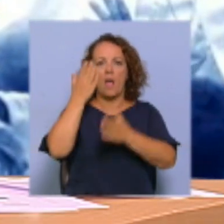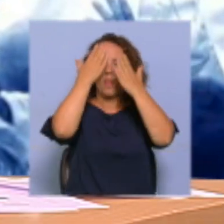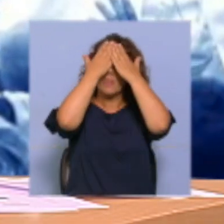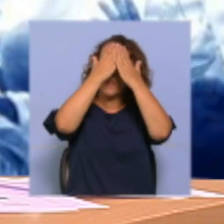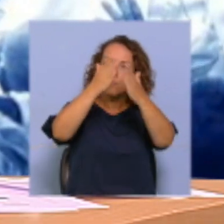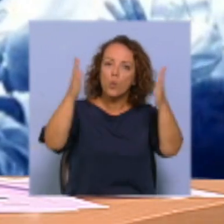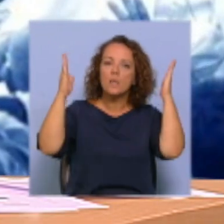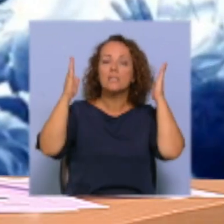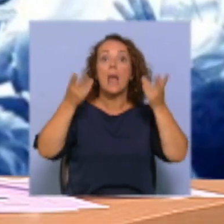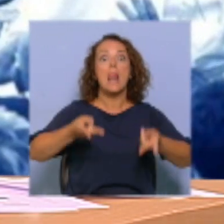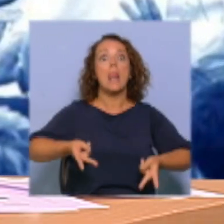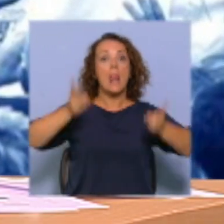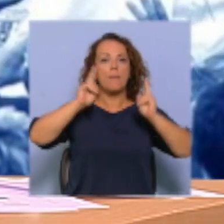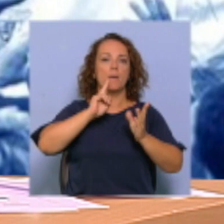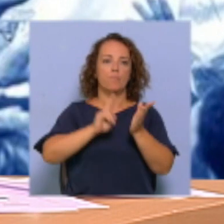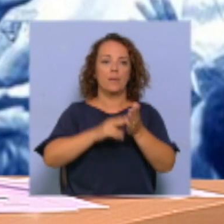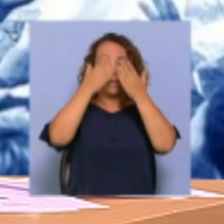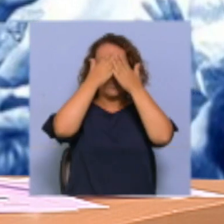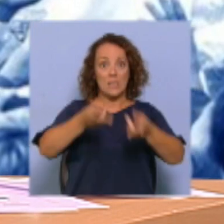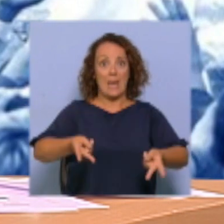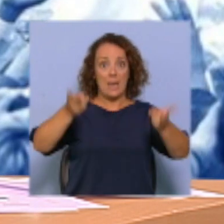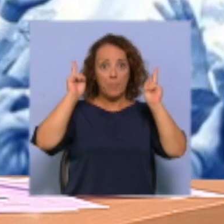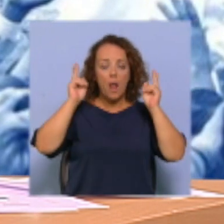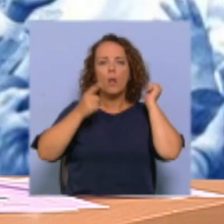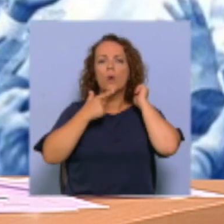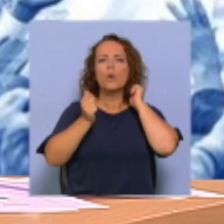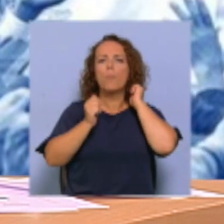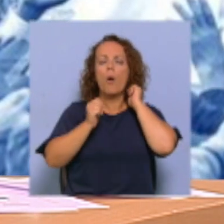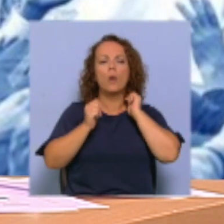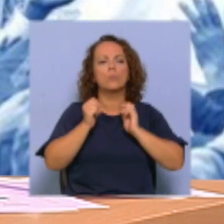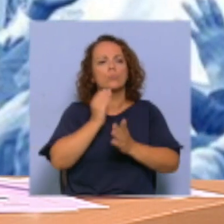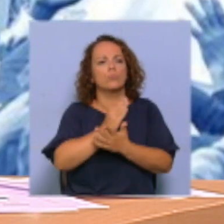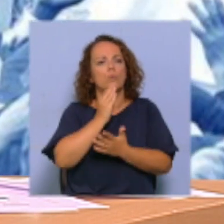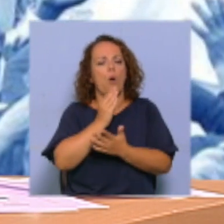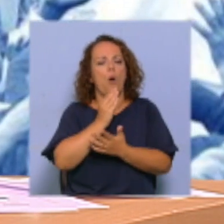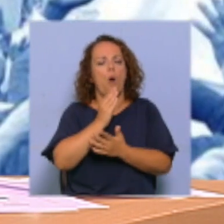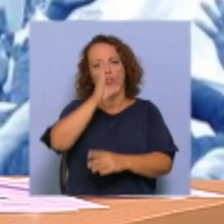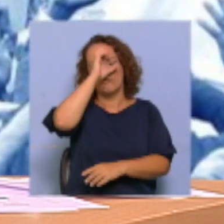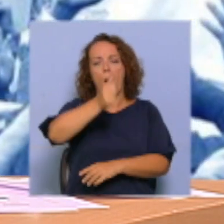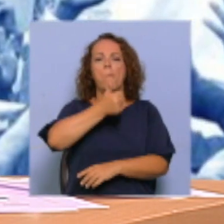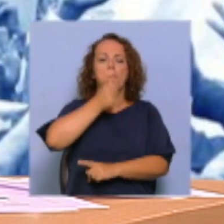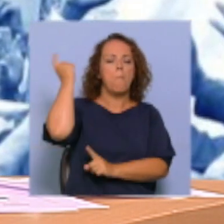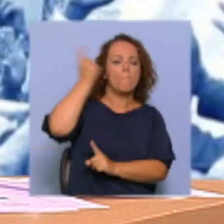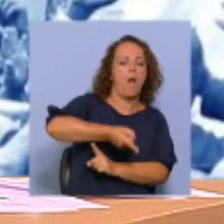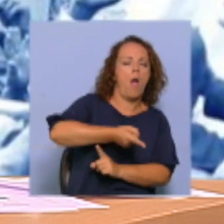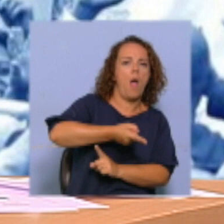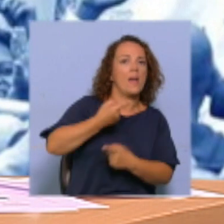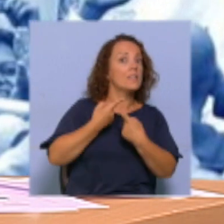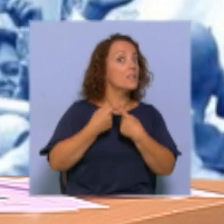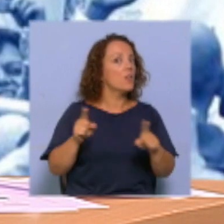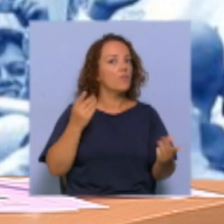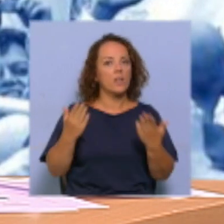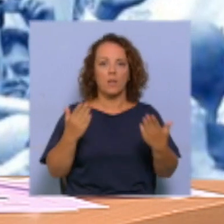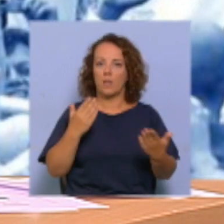democracia liberal. E essa democracia liberal não pode ser confundida com um Estado autoritário que impõe uma maneira